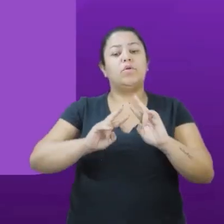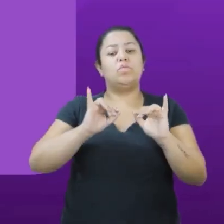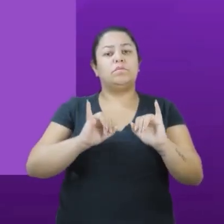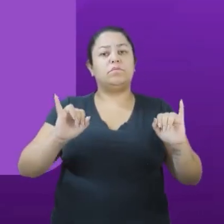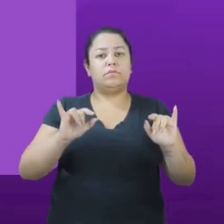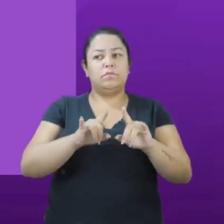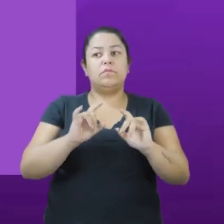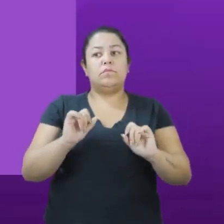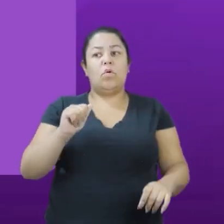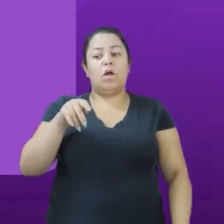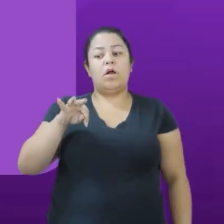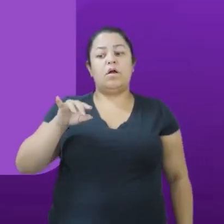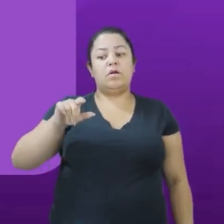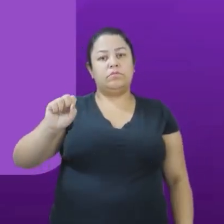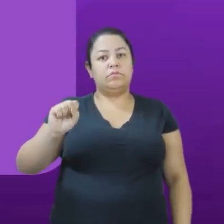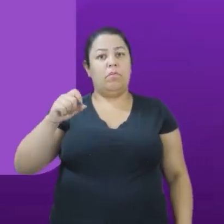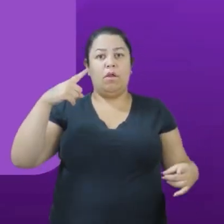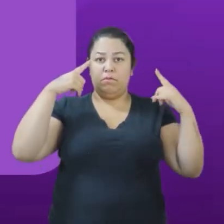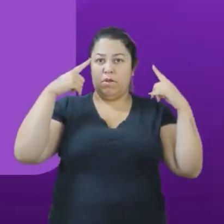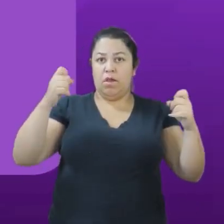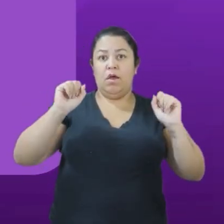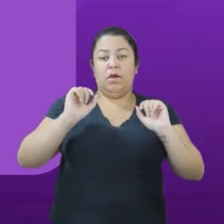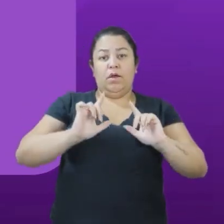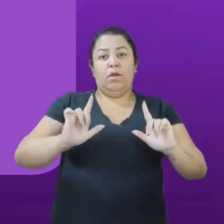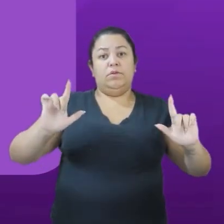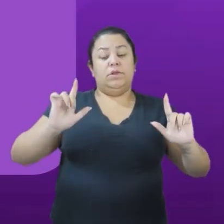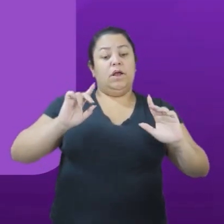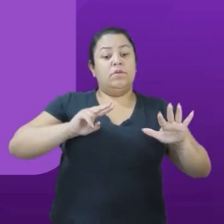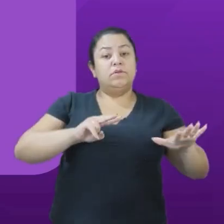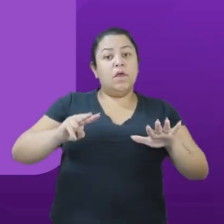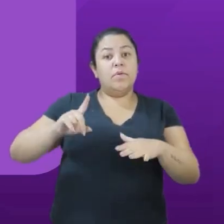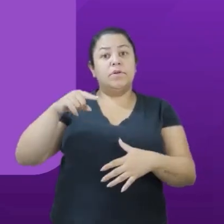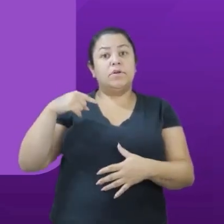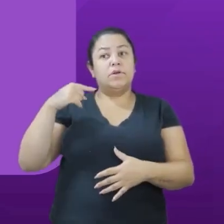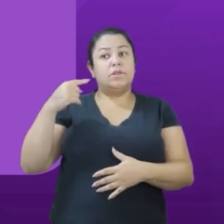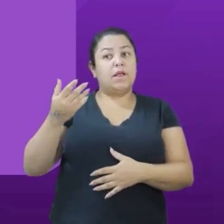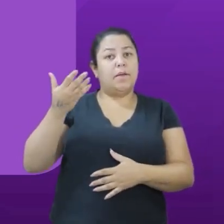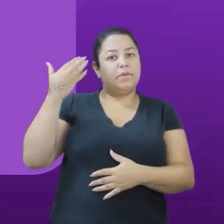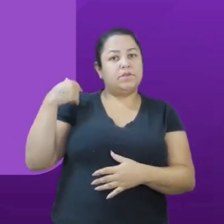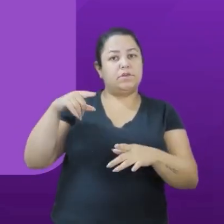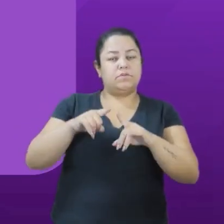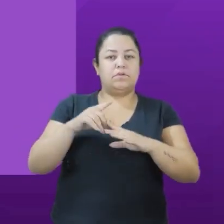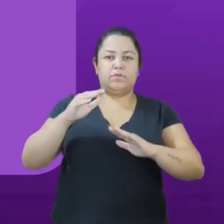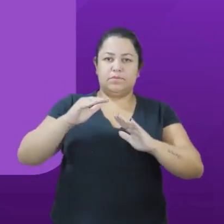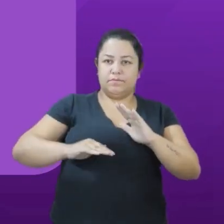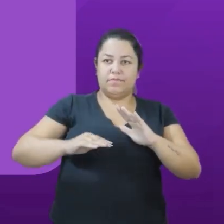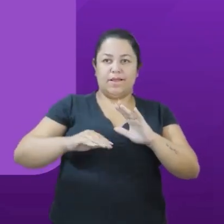O Atlas da Violência, que foi lançado na semana passada, observou, sobretudo, que houve uma queda de homicídios no